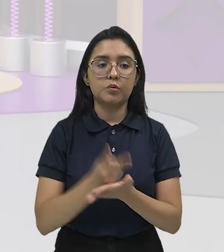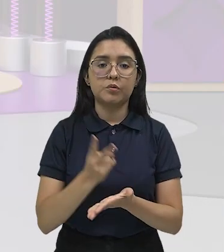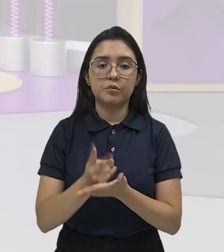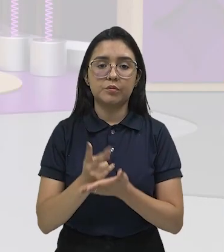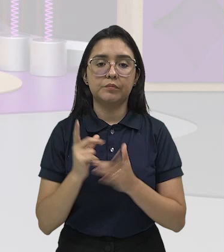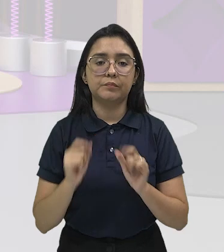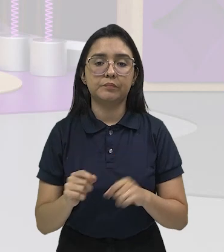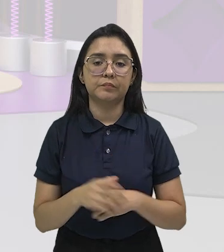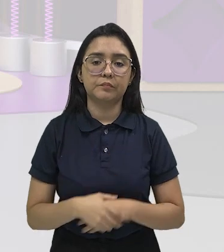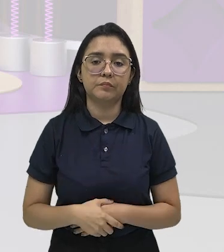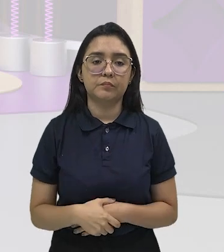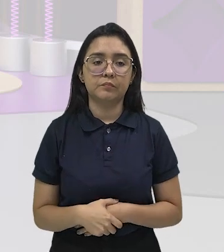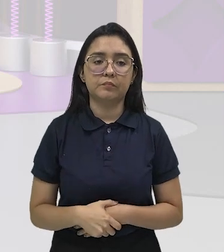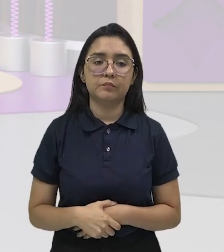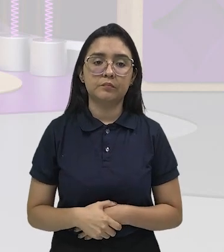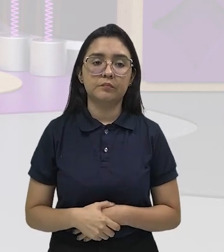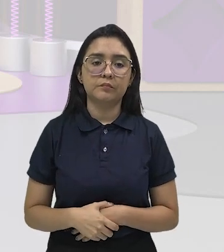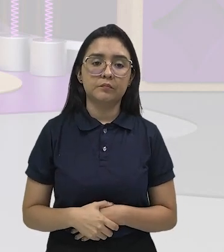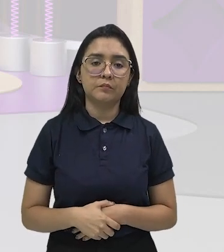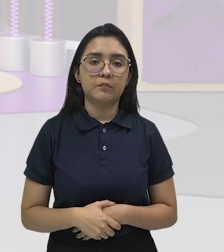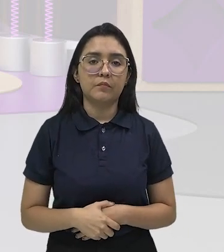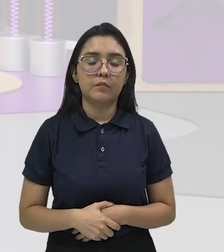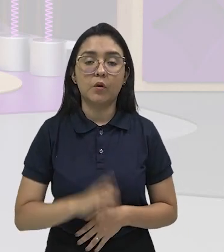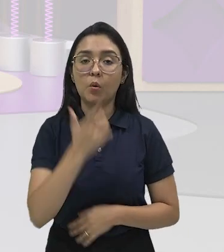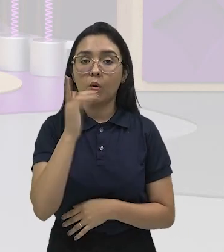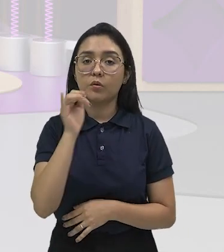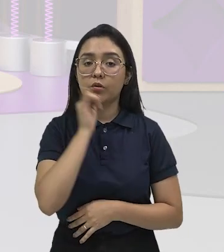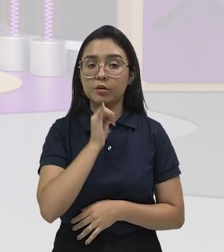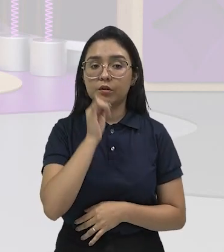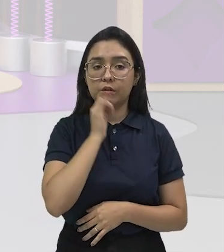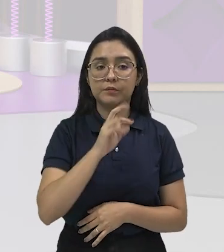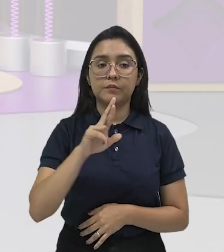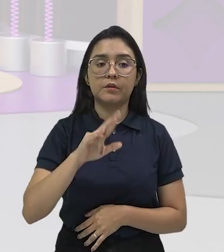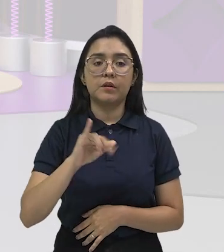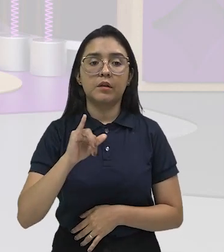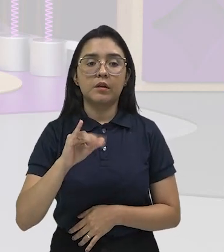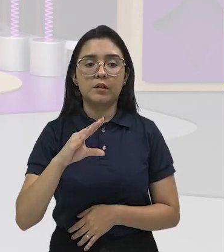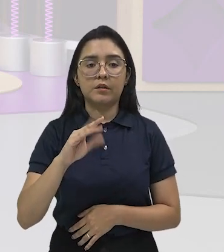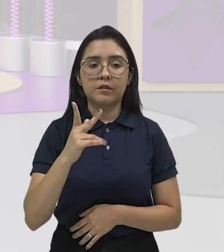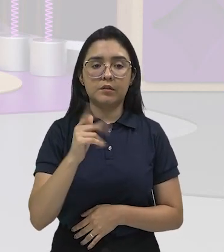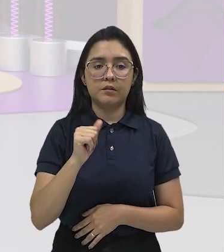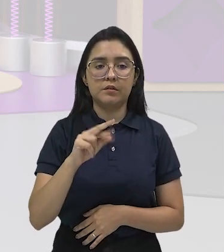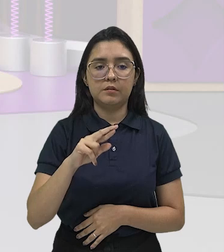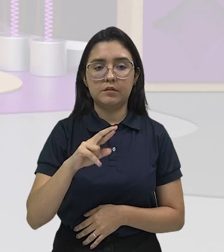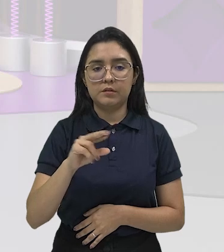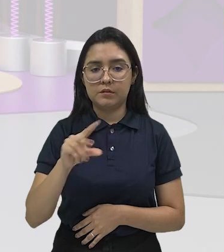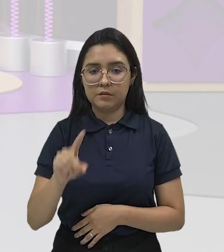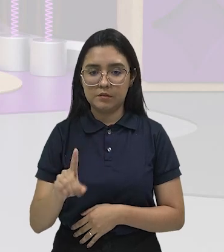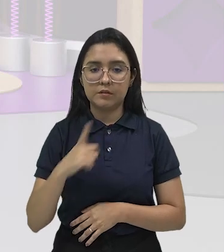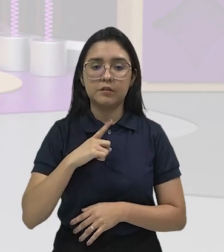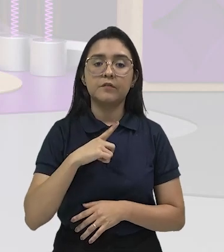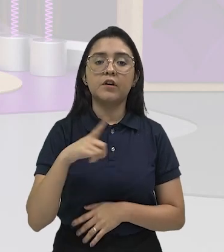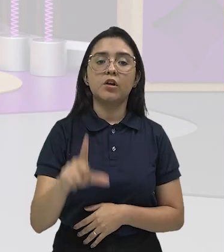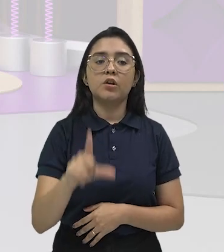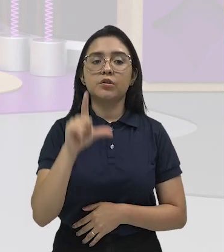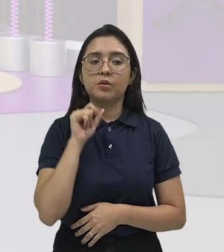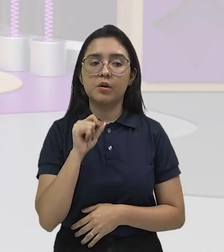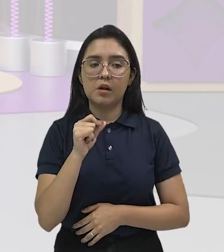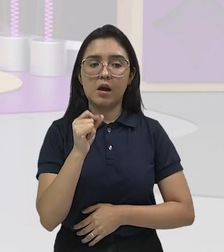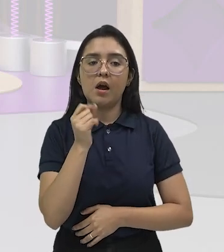temos aí, olha só, temos o seguinte, olha, Richard, vai escolher a